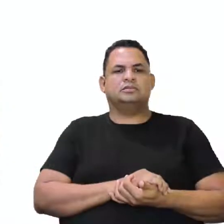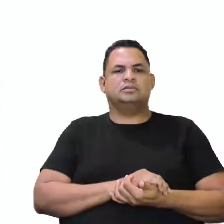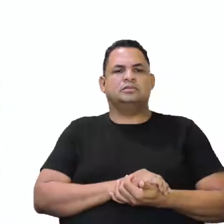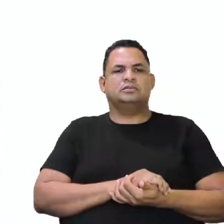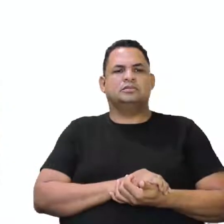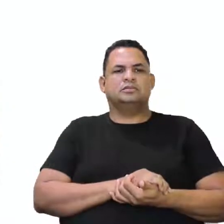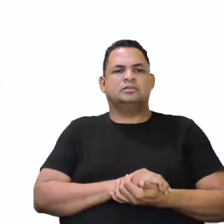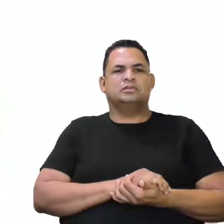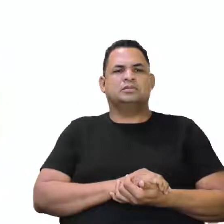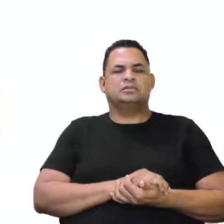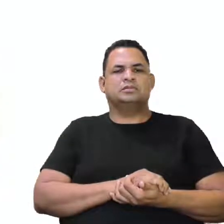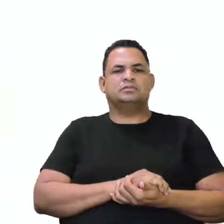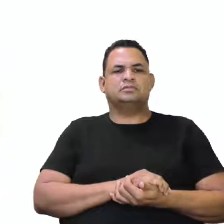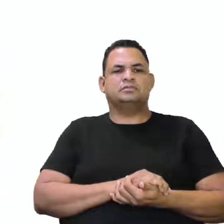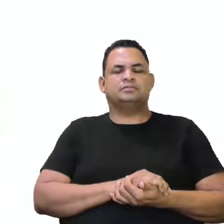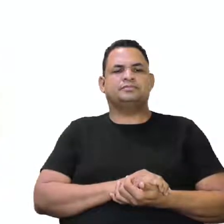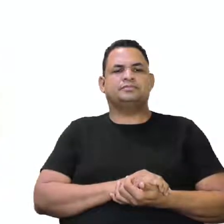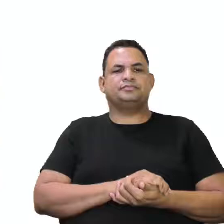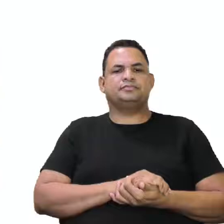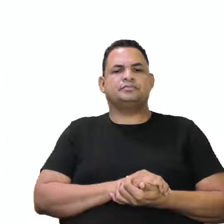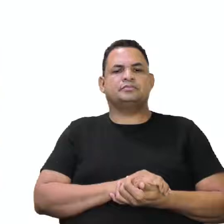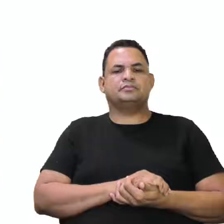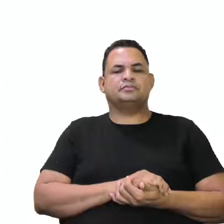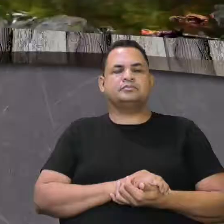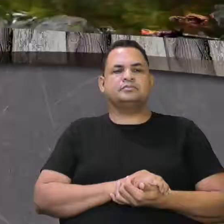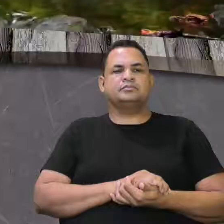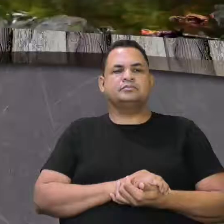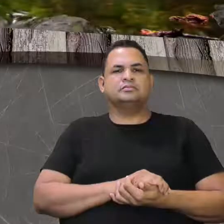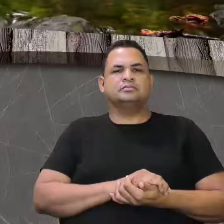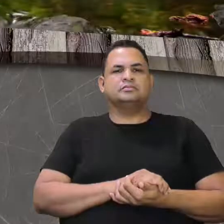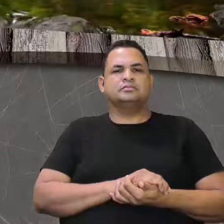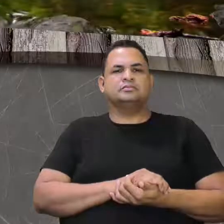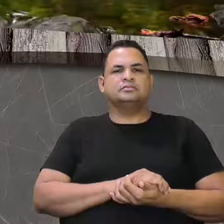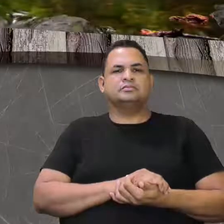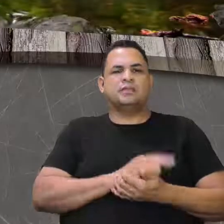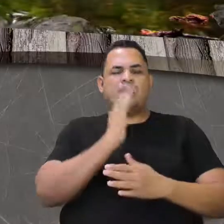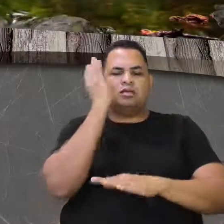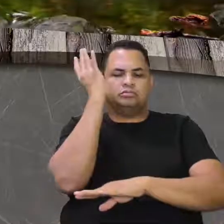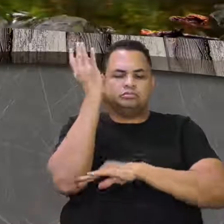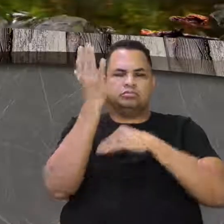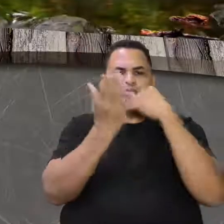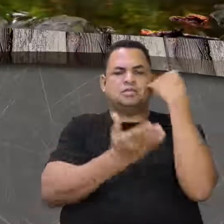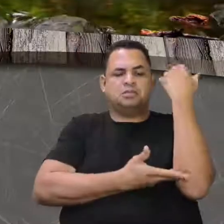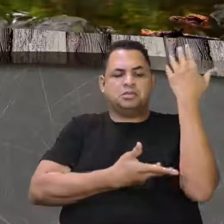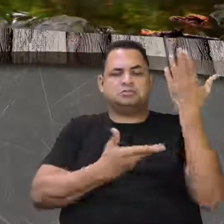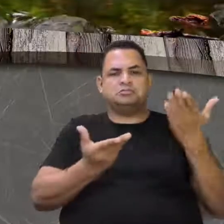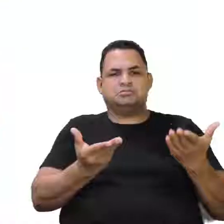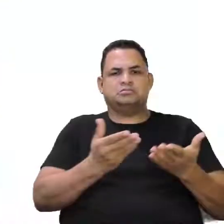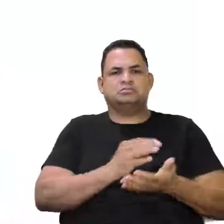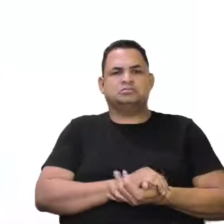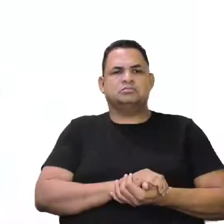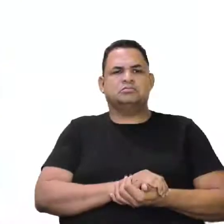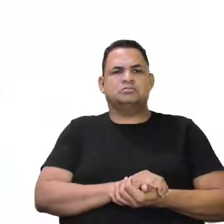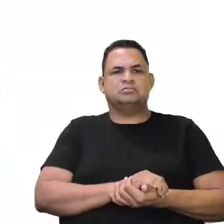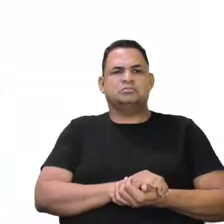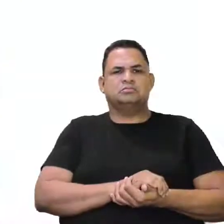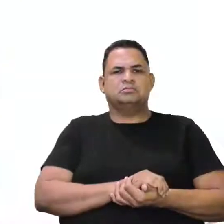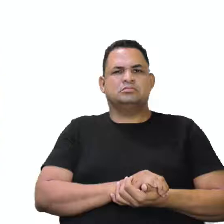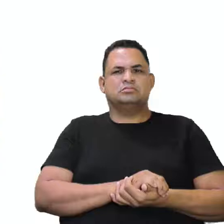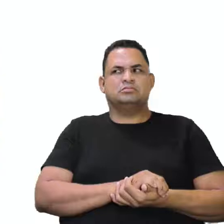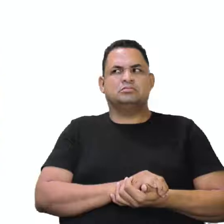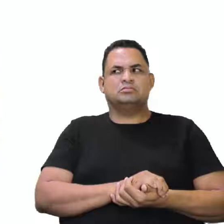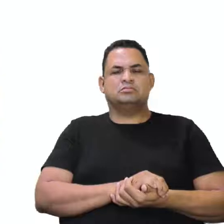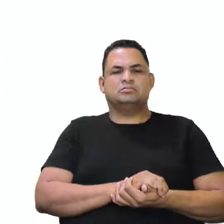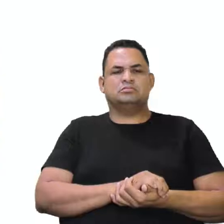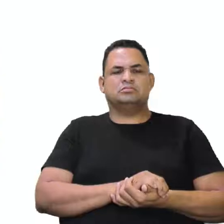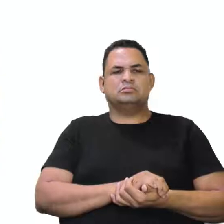desta forma. Agora, olha só. Aqui, o desmatamento, pode jogar lá no quadro, bem.